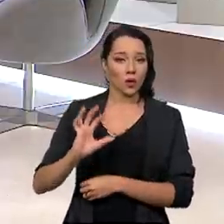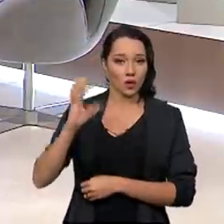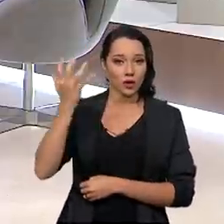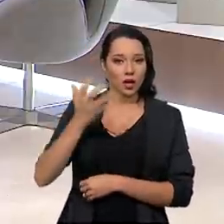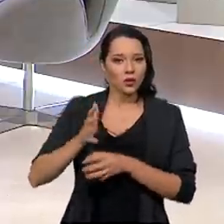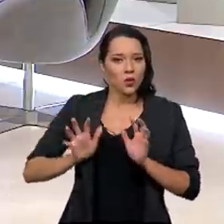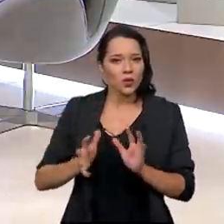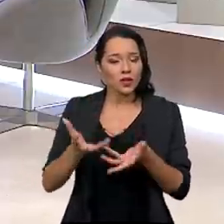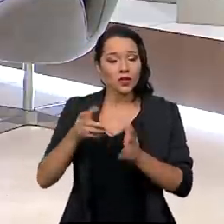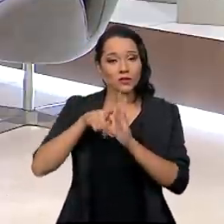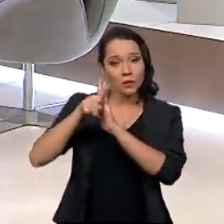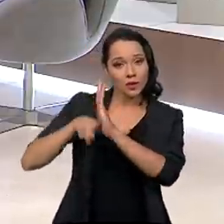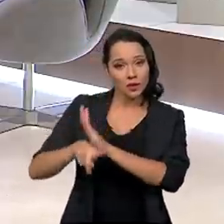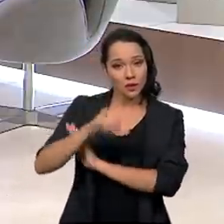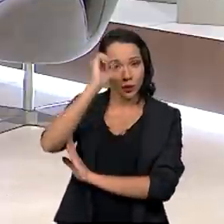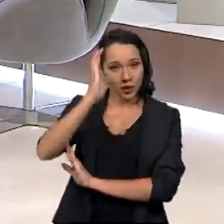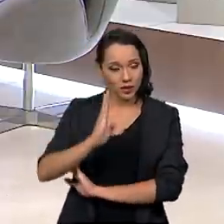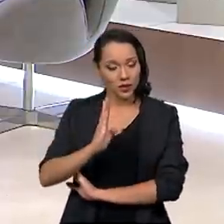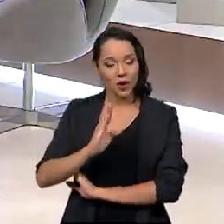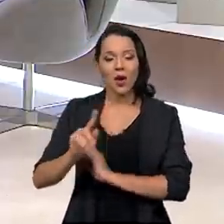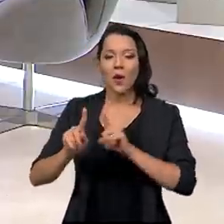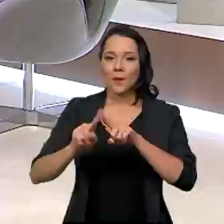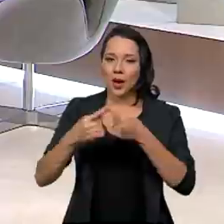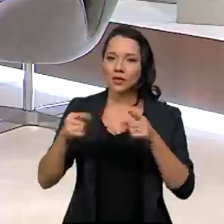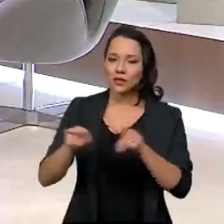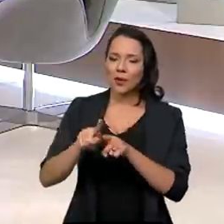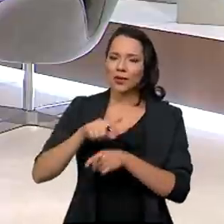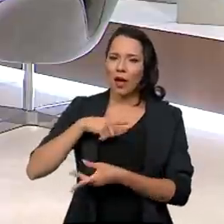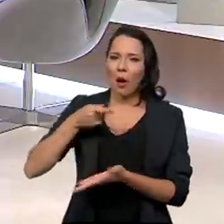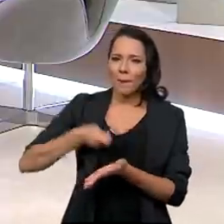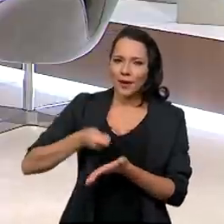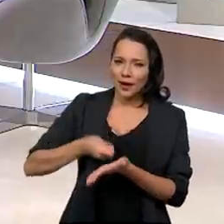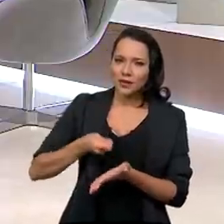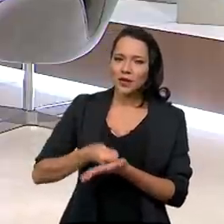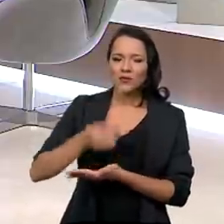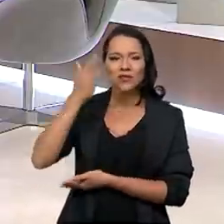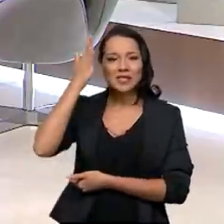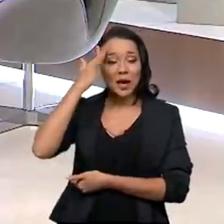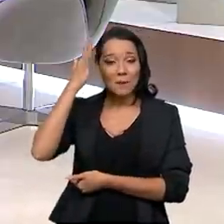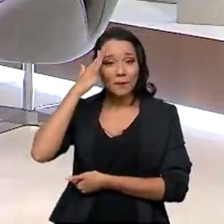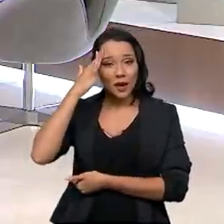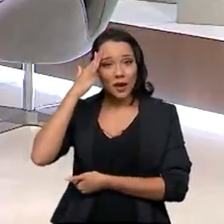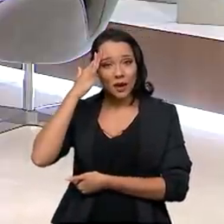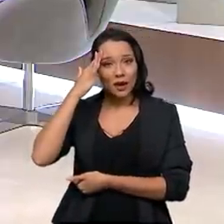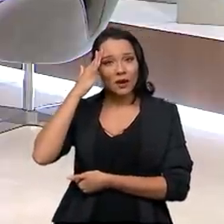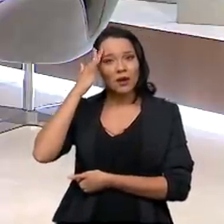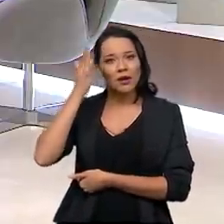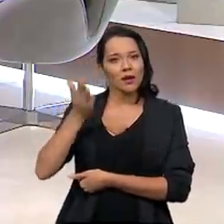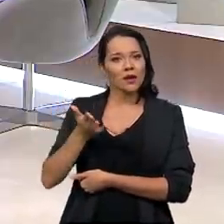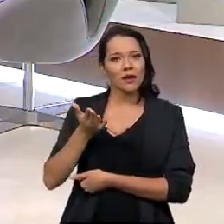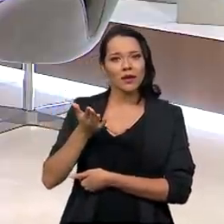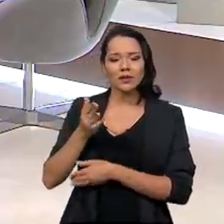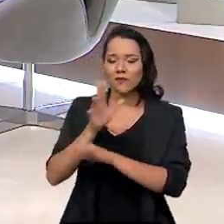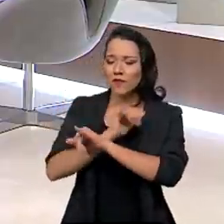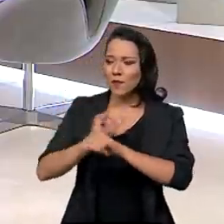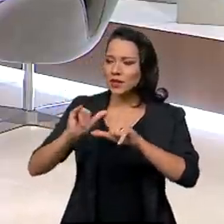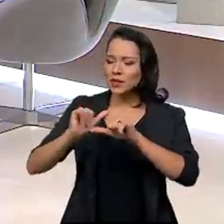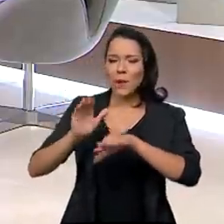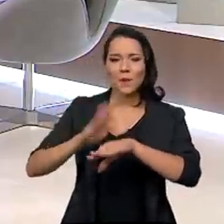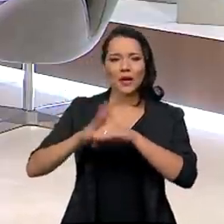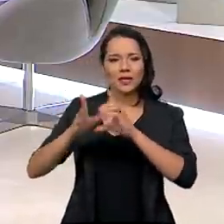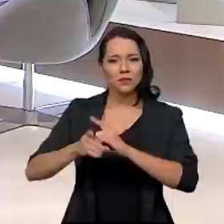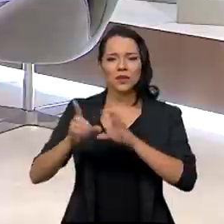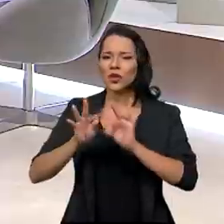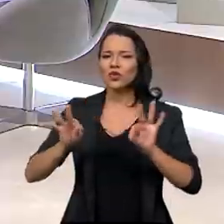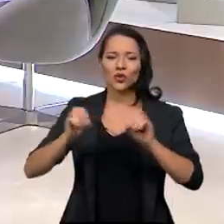no incentivo da pesquisa brasileira, mas ela tem o dever de saber e democratizar esta informação. Então, tudo está